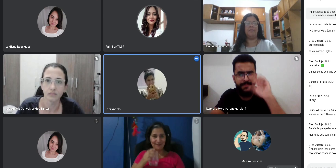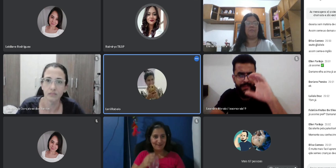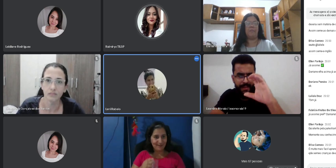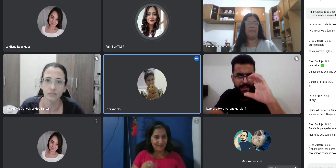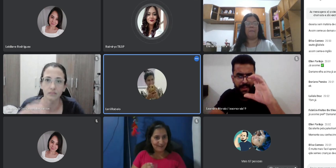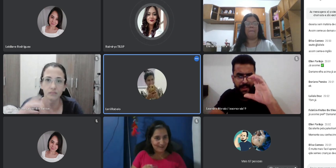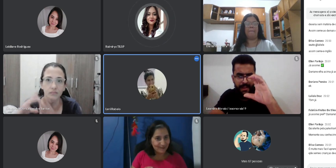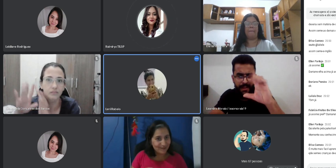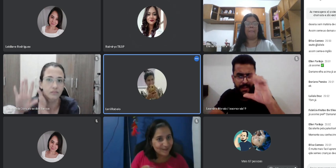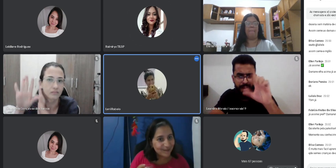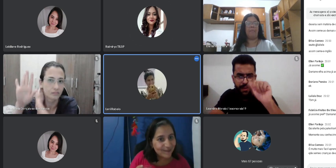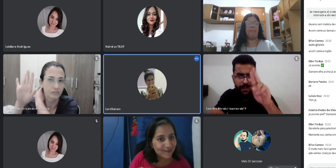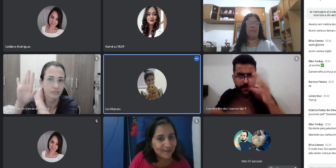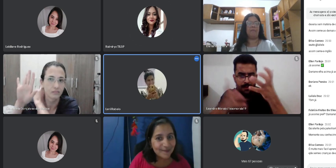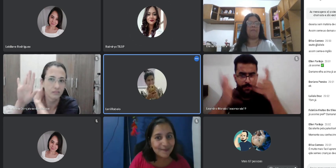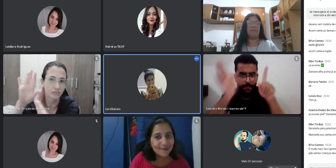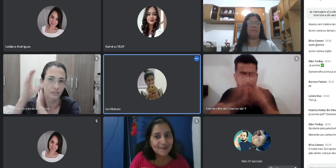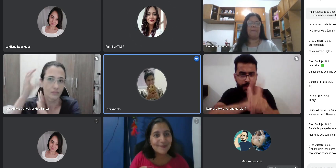É isso, tá certo.